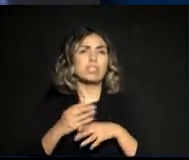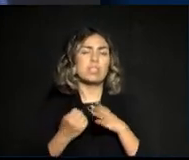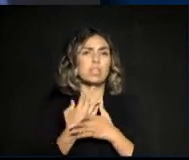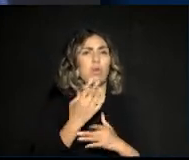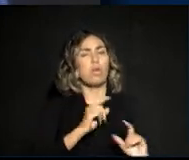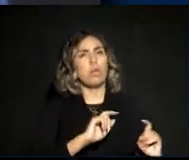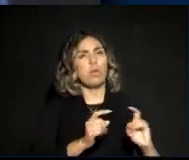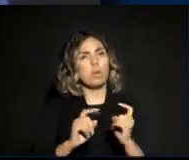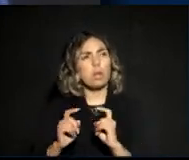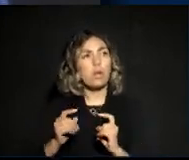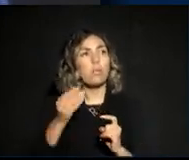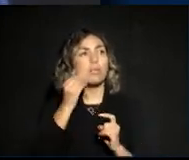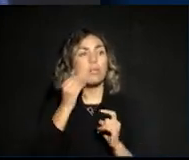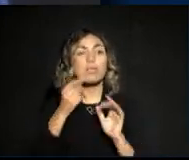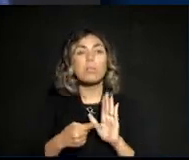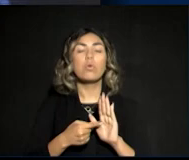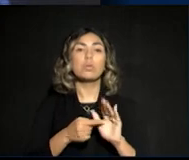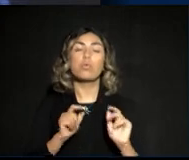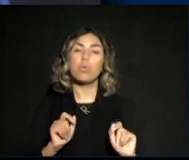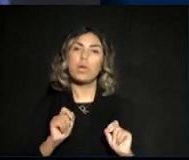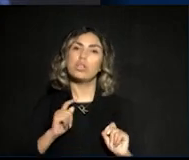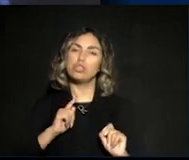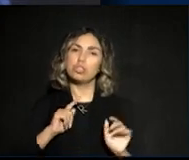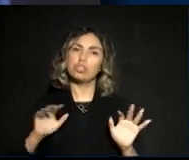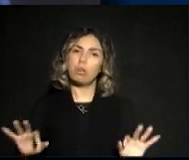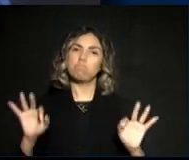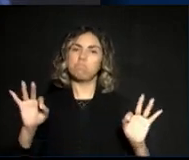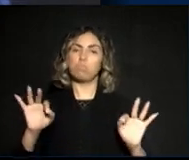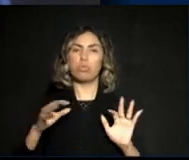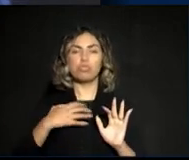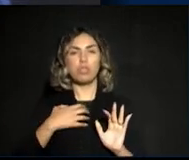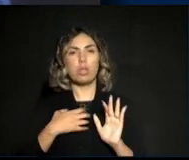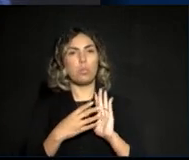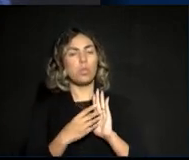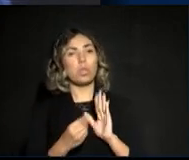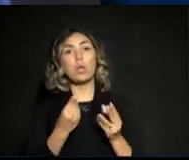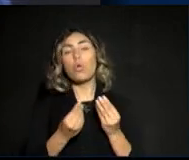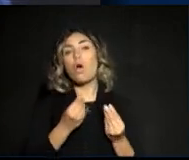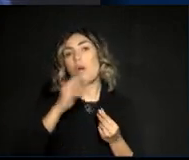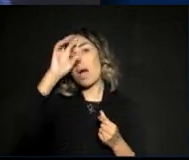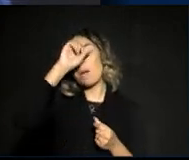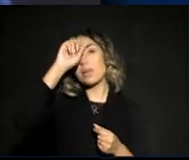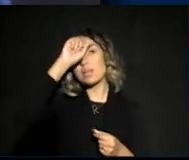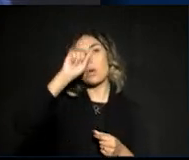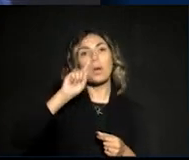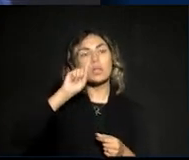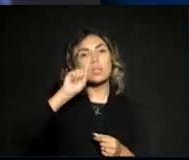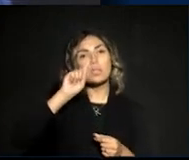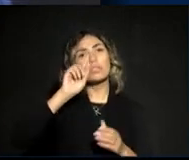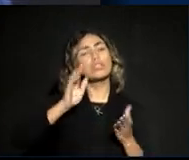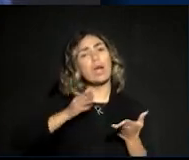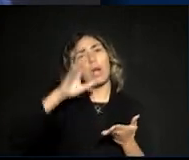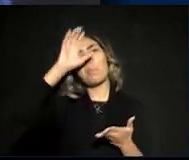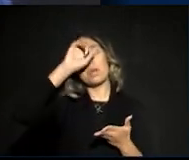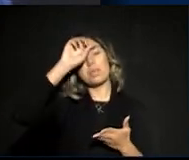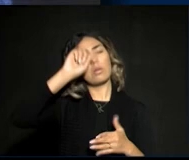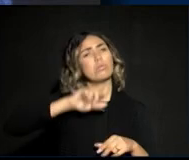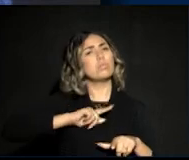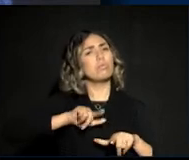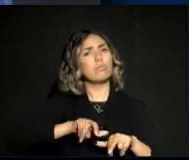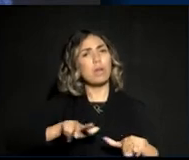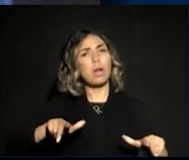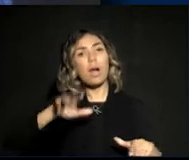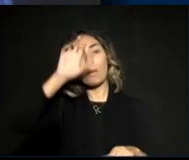para mostrar a sofisticação dos nossos modelos como a gente aprendeu a tratar risco mas a tratar risco de demanda